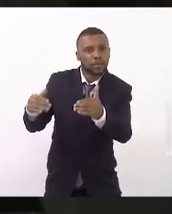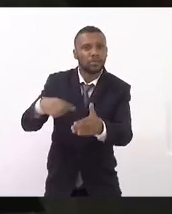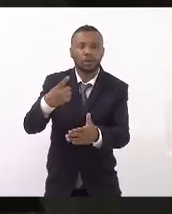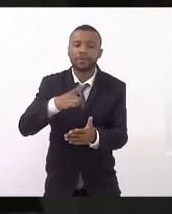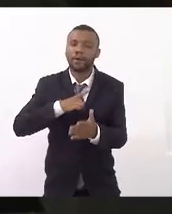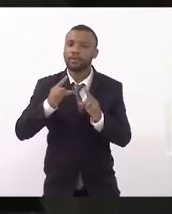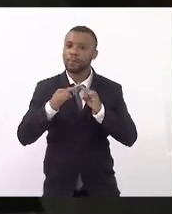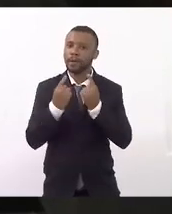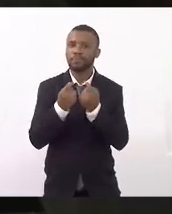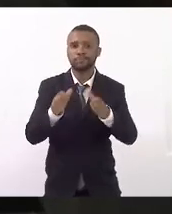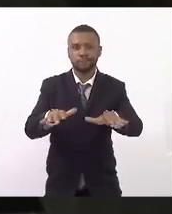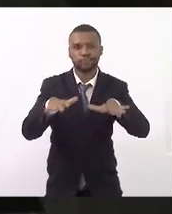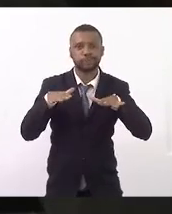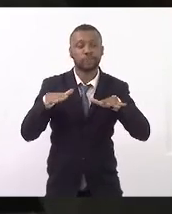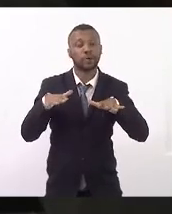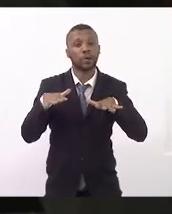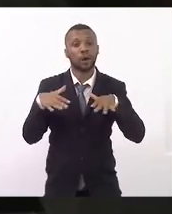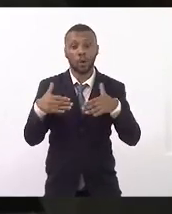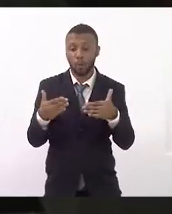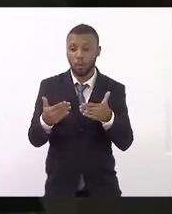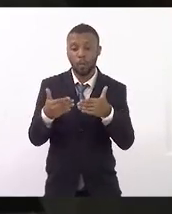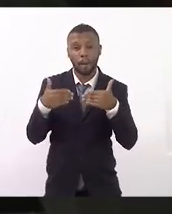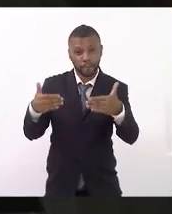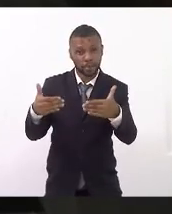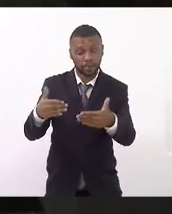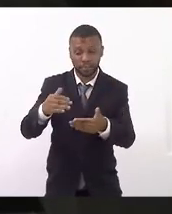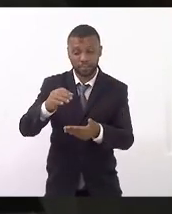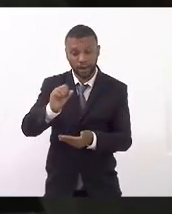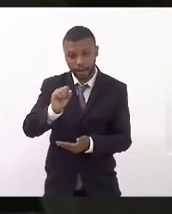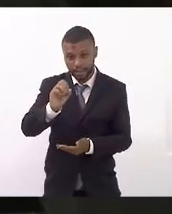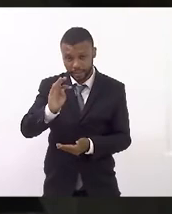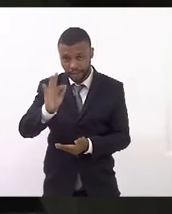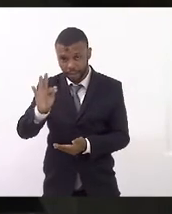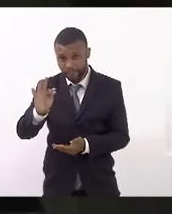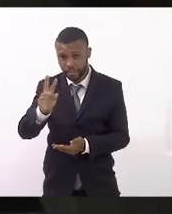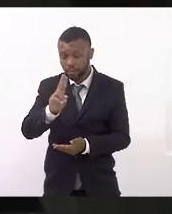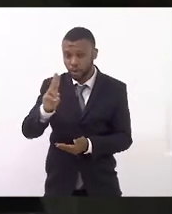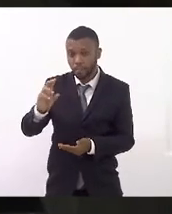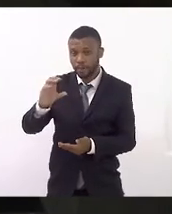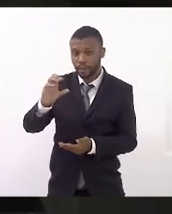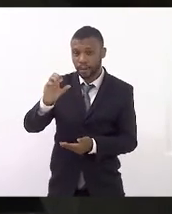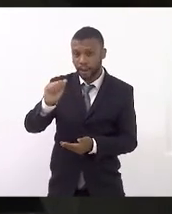audiência com a ministra Carmen Lúcia, do Supremo, e o ministro Fux,